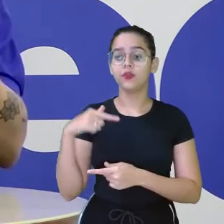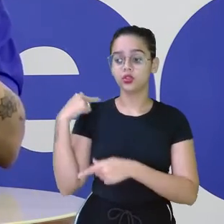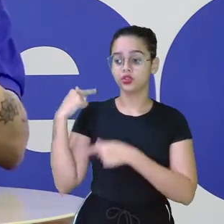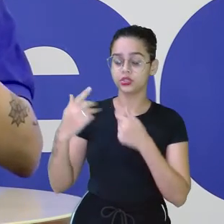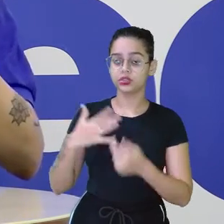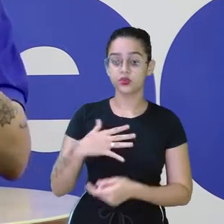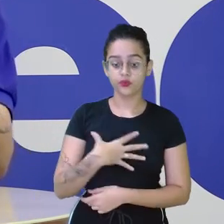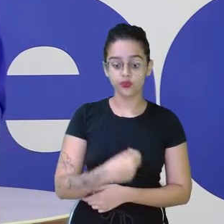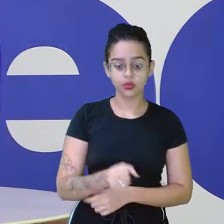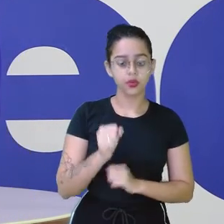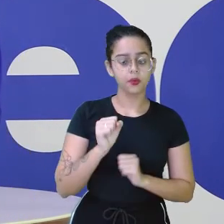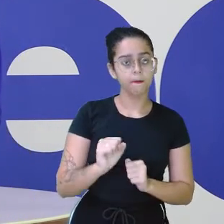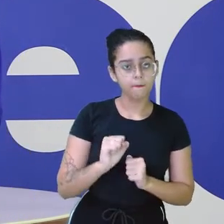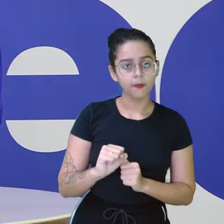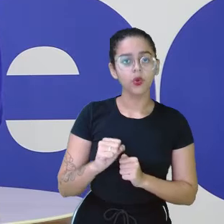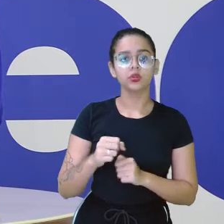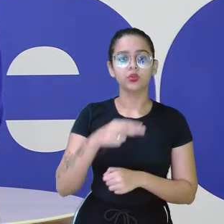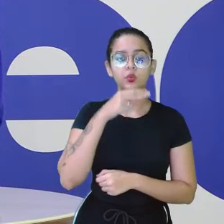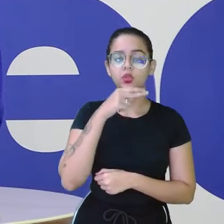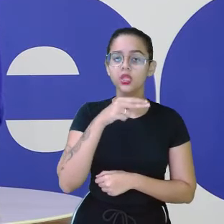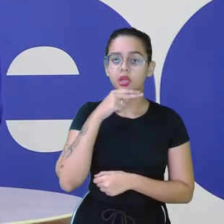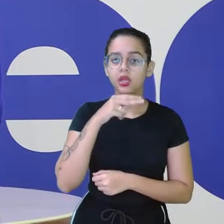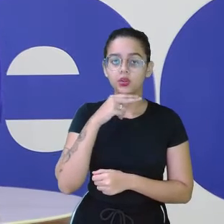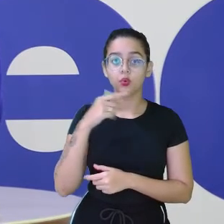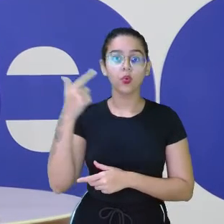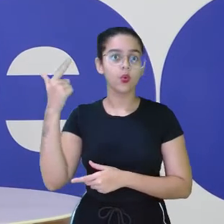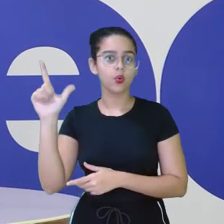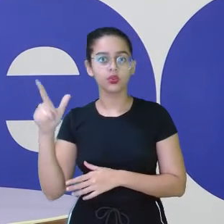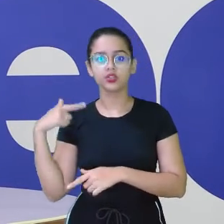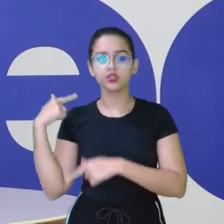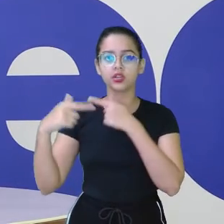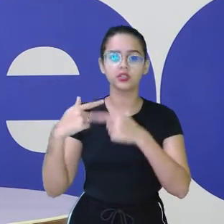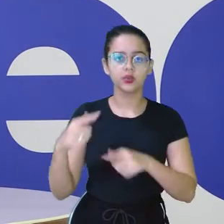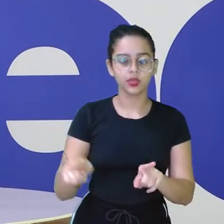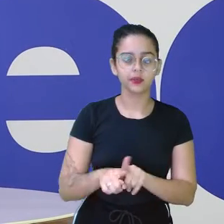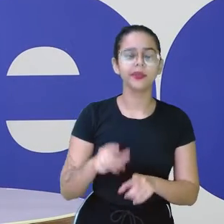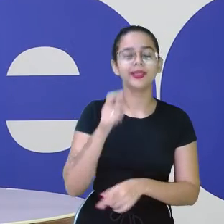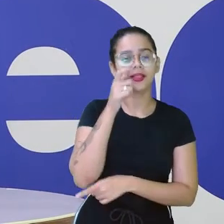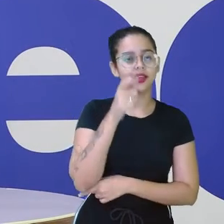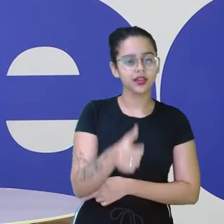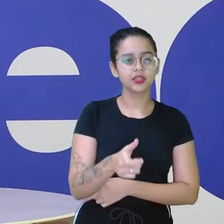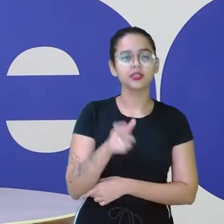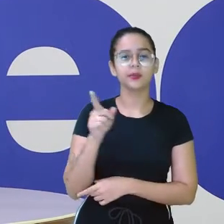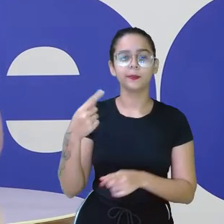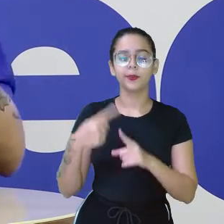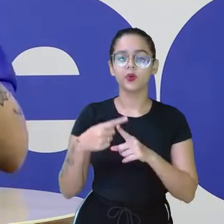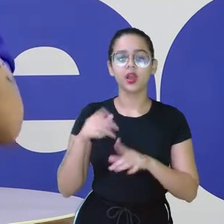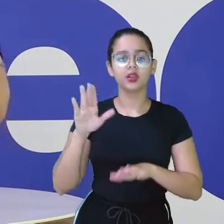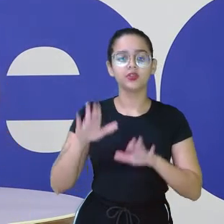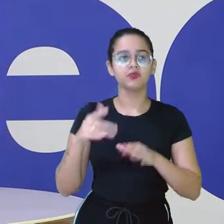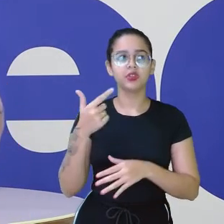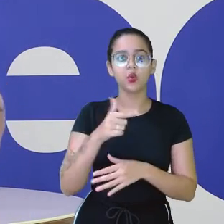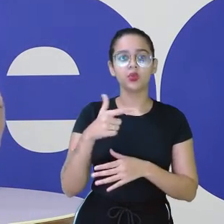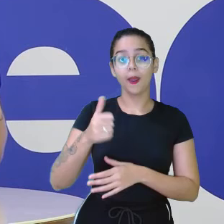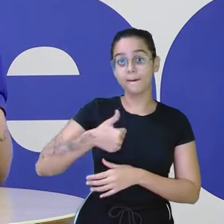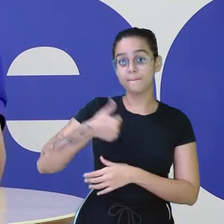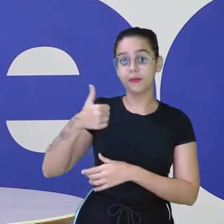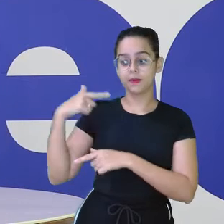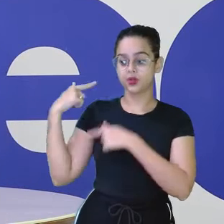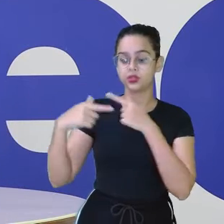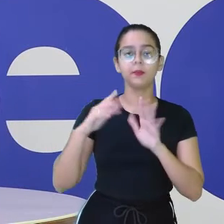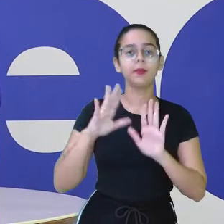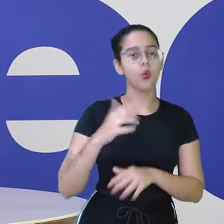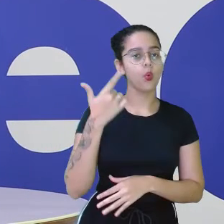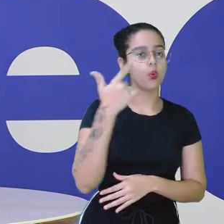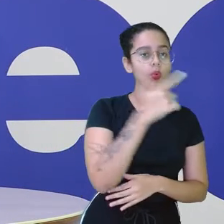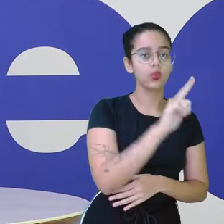geração dos filhos, poderia ter vindo dos netos, né? E outras gerações. É interessante isso, porque às vezes não vem na primeira geração, mas vem